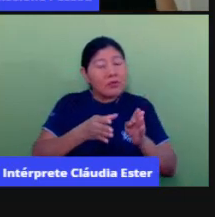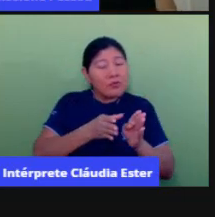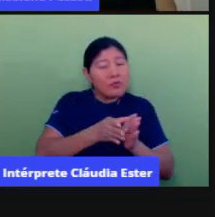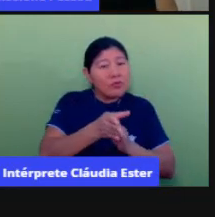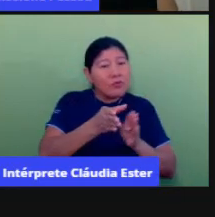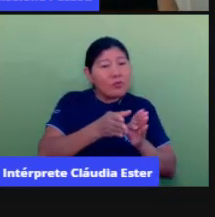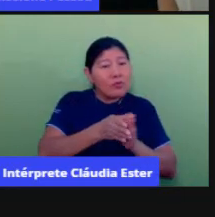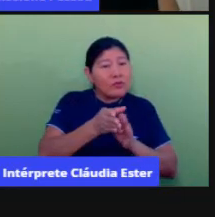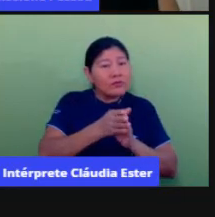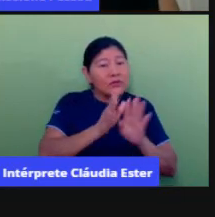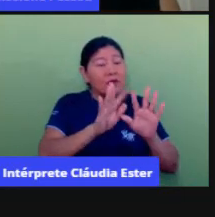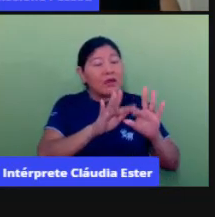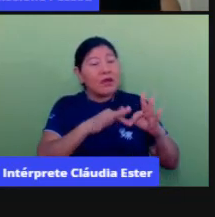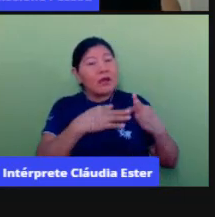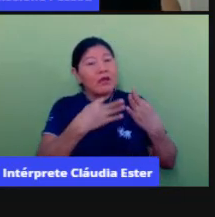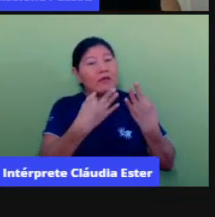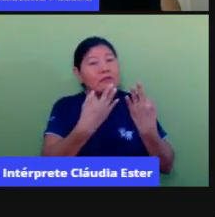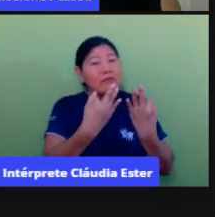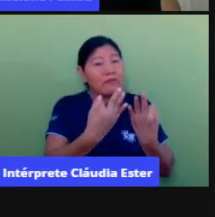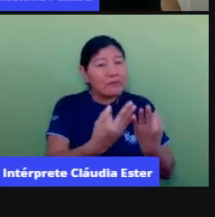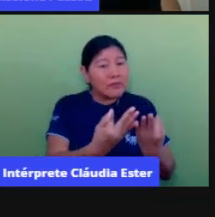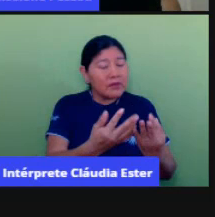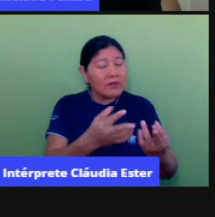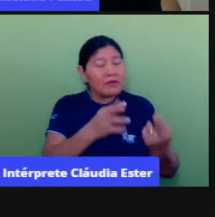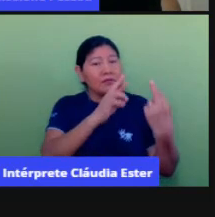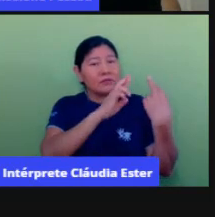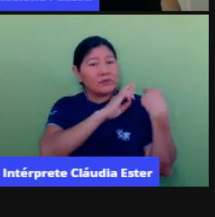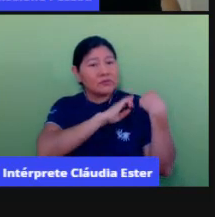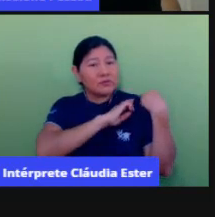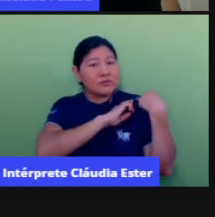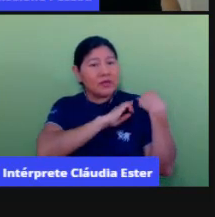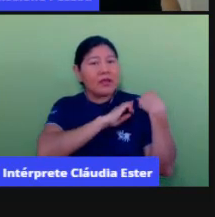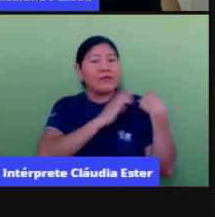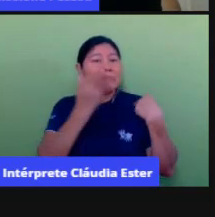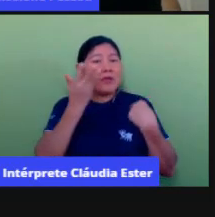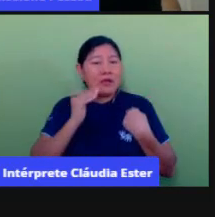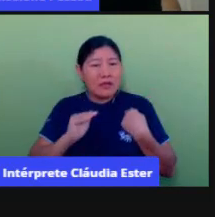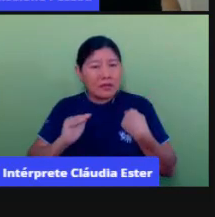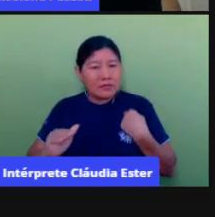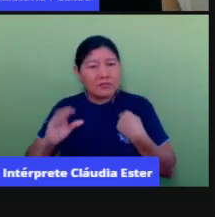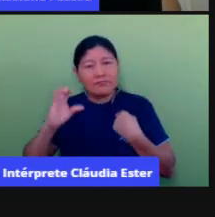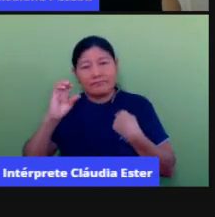orientações aos pais ou responsáveis para as crianças de 0 a 3 anos. Então, isso